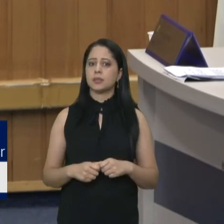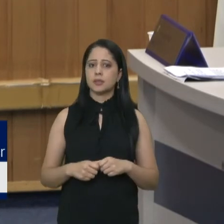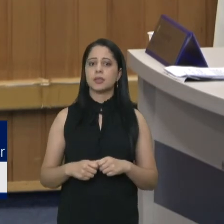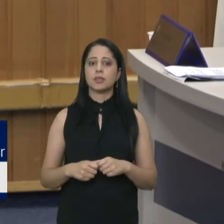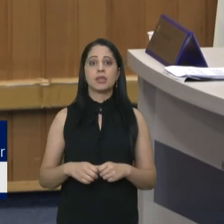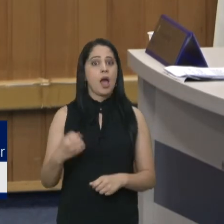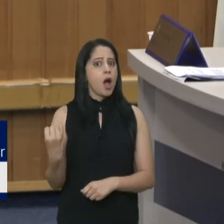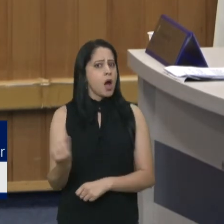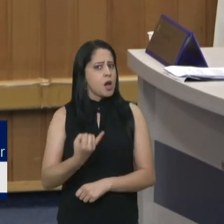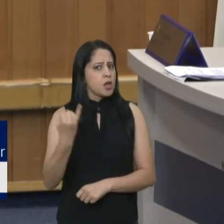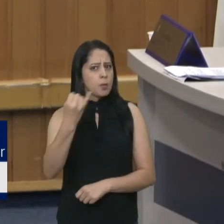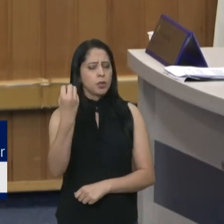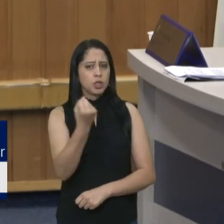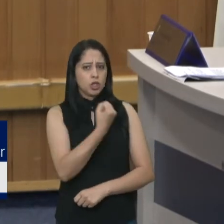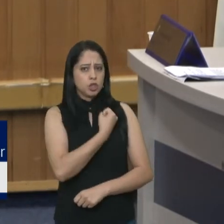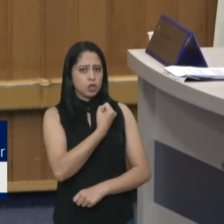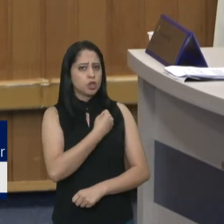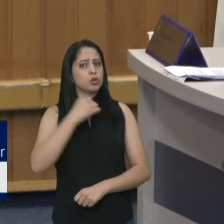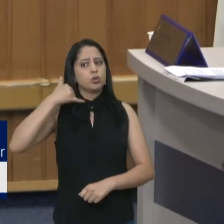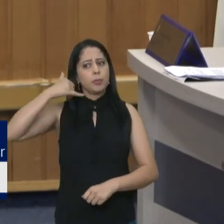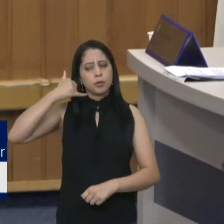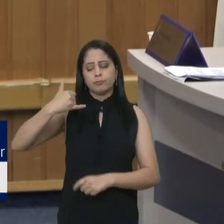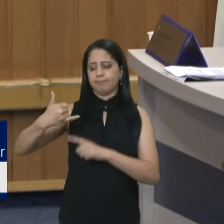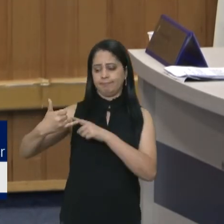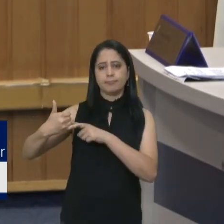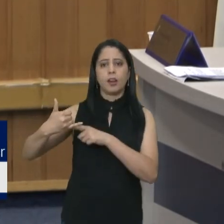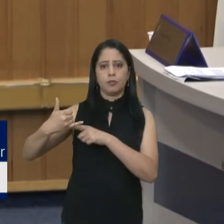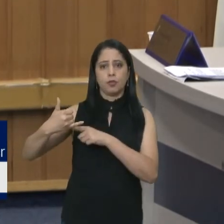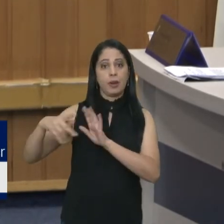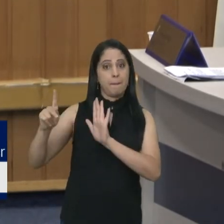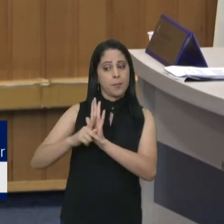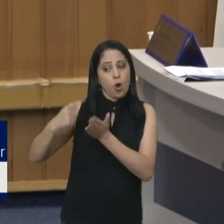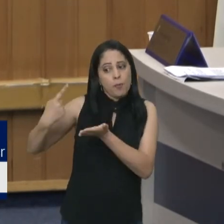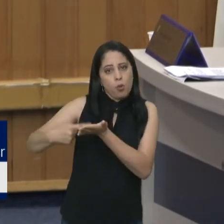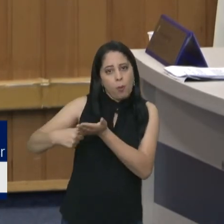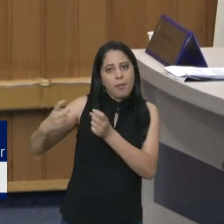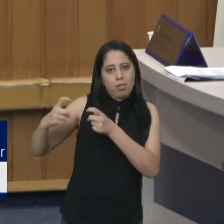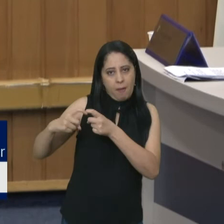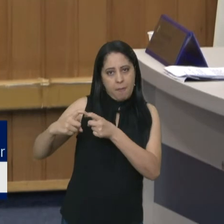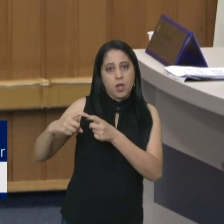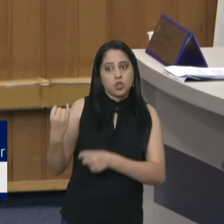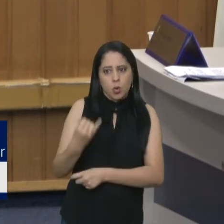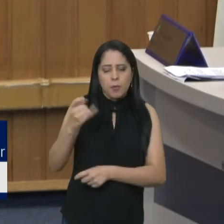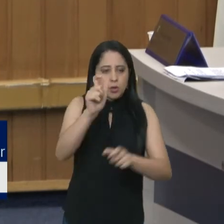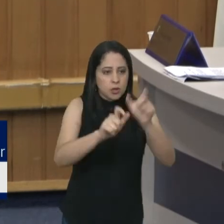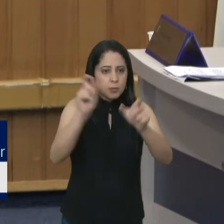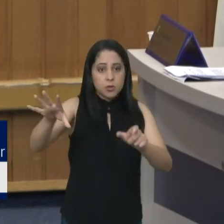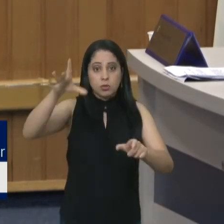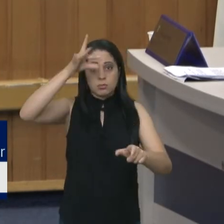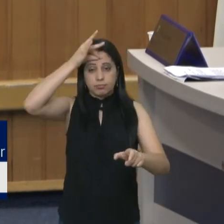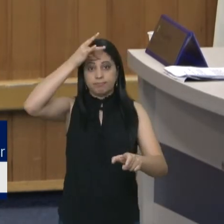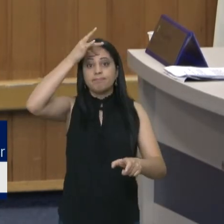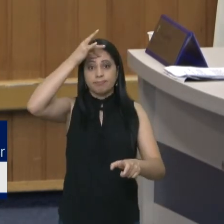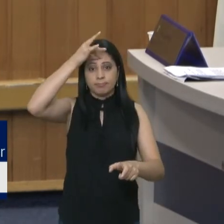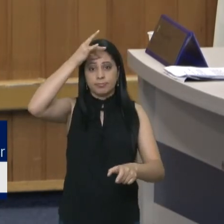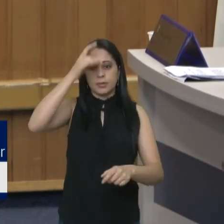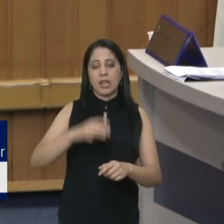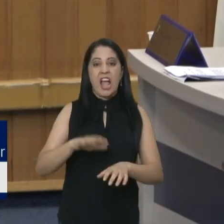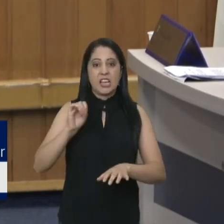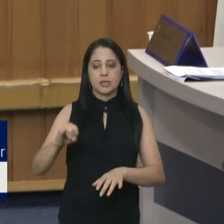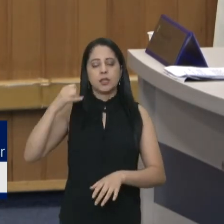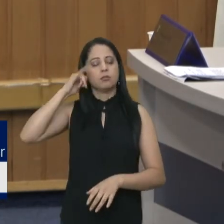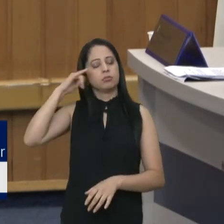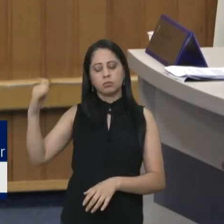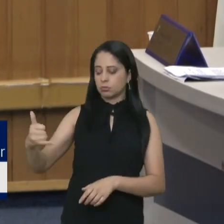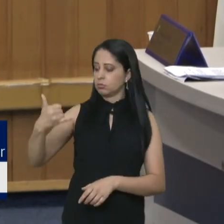é importante, sim, que as pessoas saibam esse número de agendamento. Quando tocar o seu telefone,